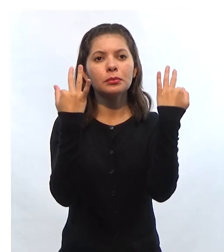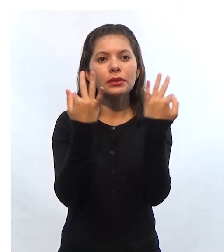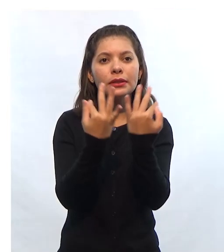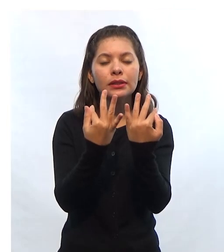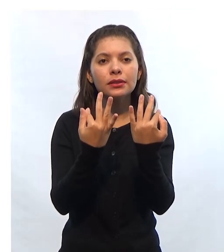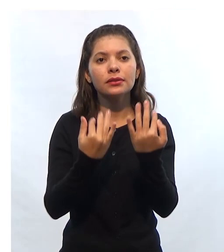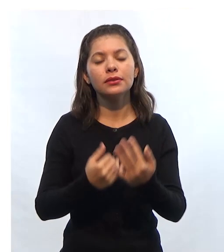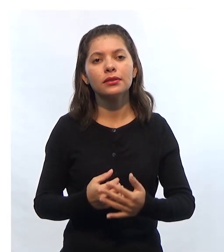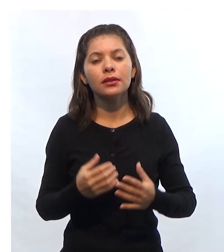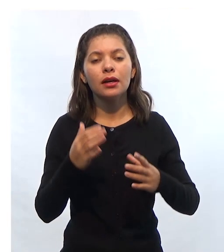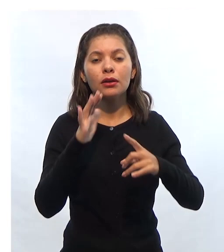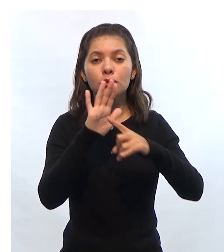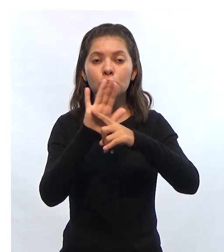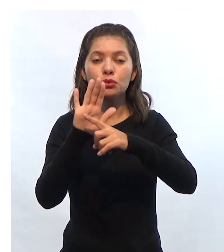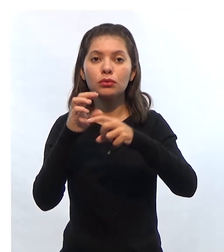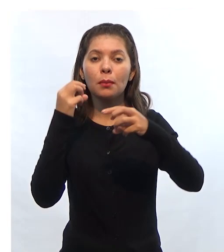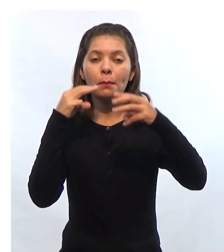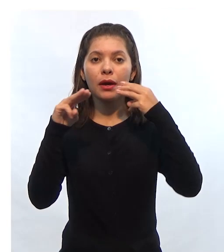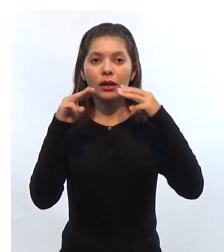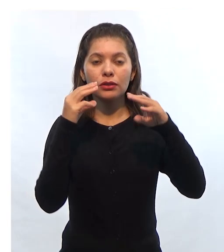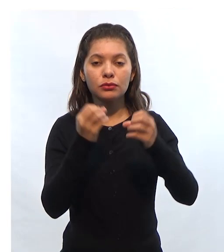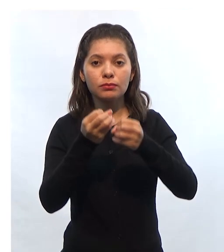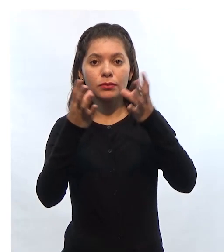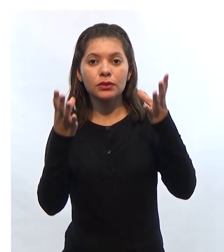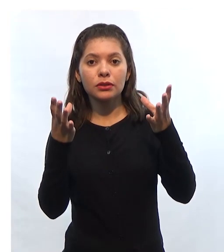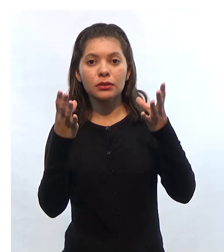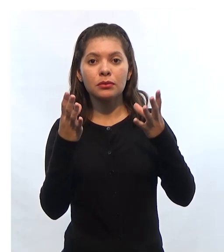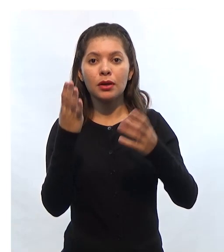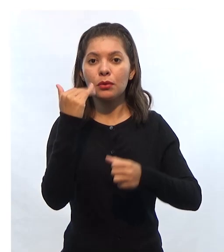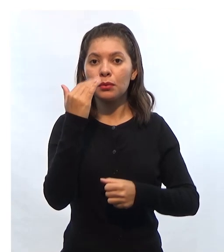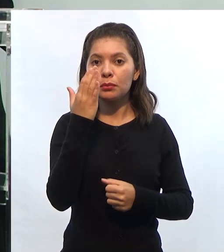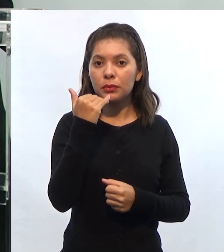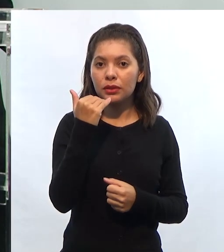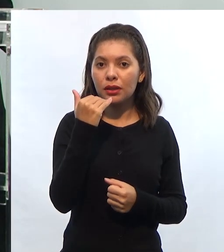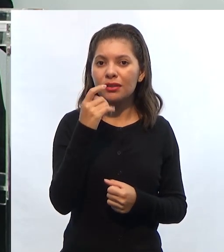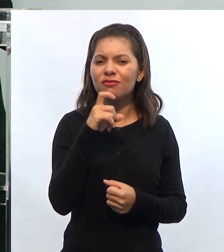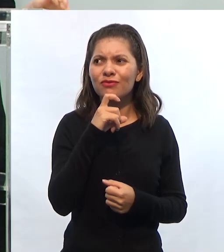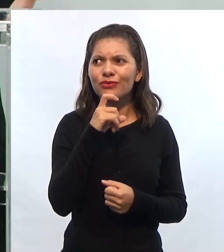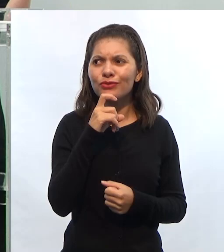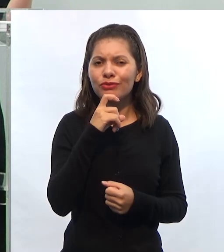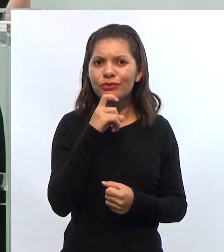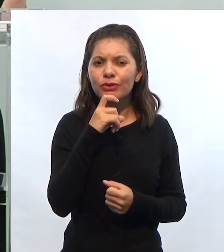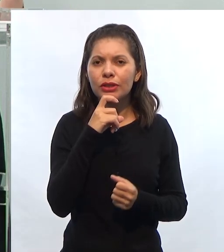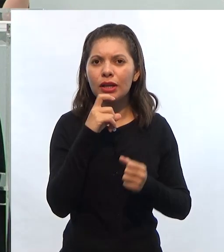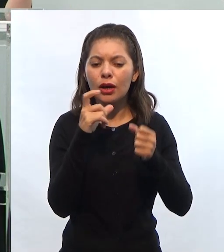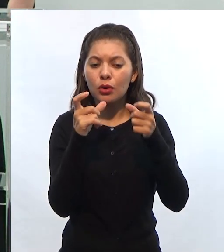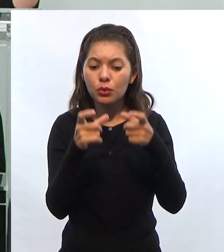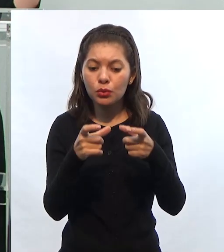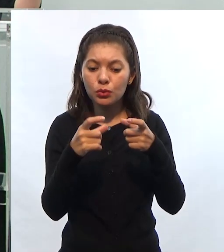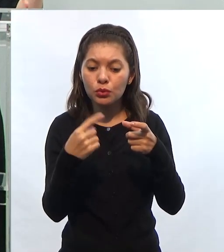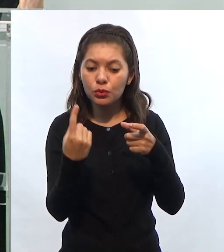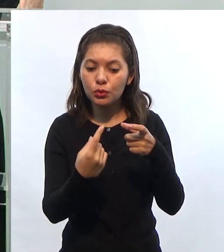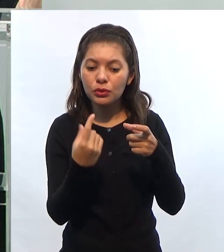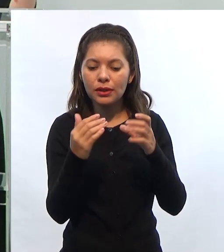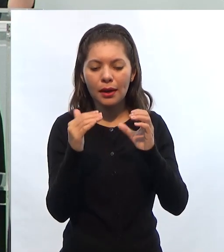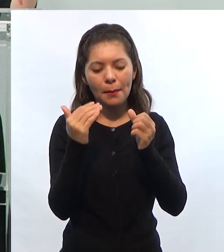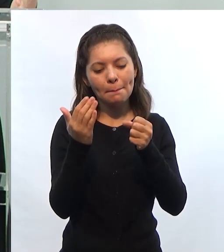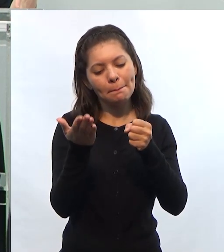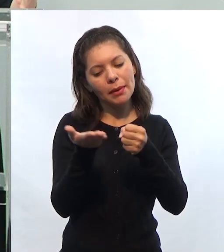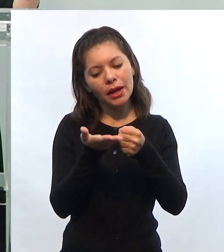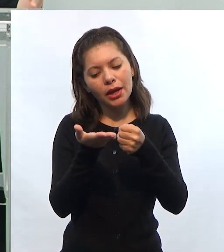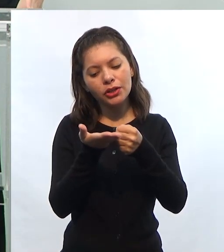no marketing, né, para saber, afinal, se eu vou oferecer uma comida congelada, eu vou oferecer numa porção